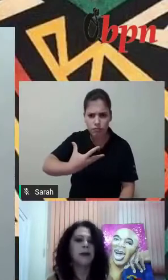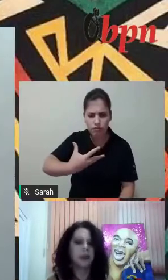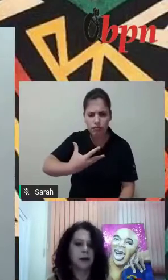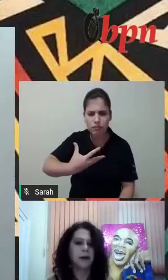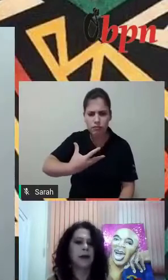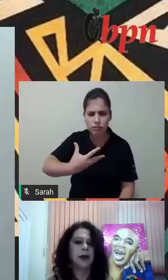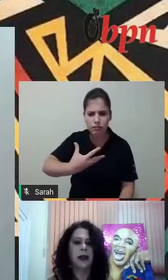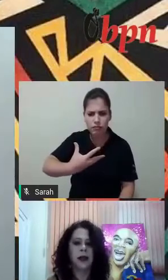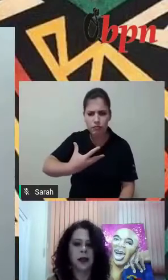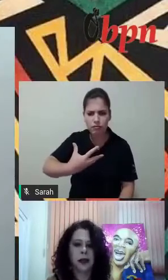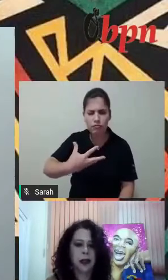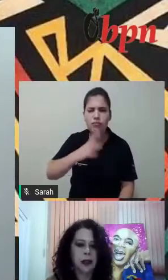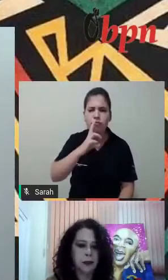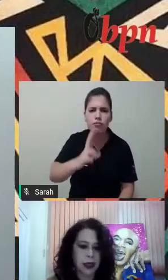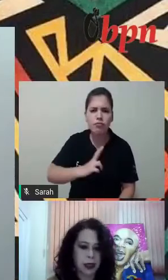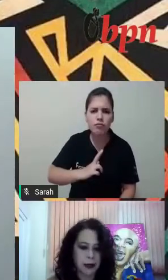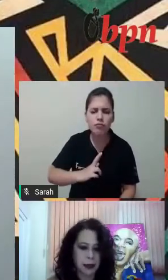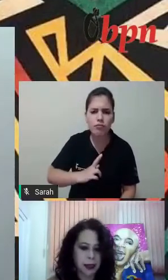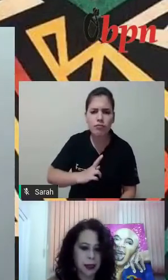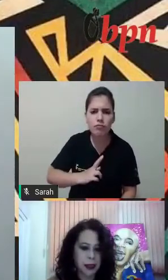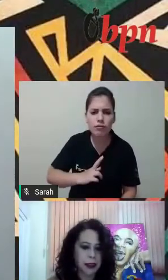Me respondam.